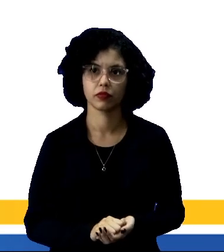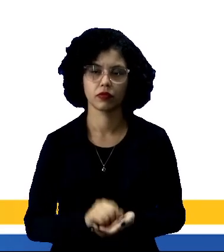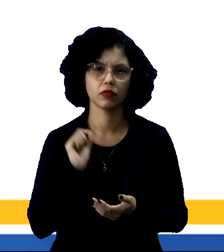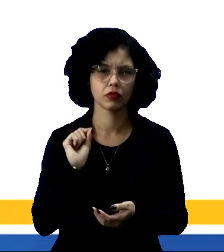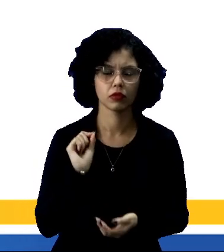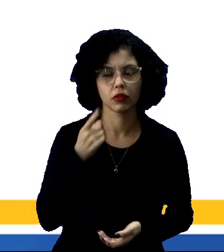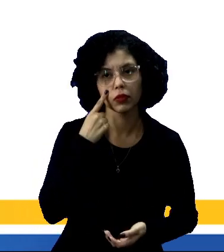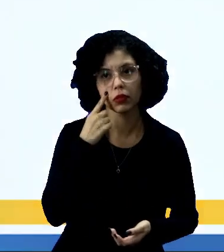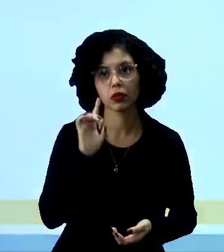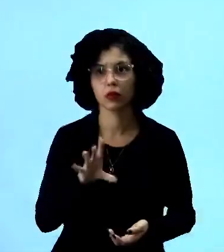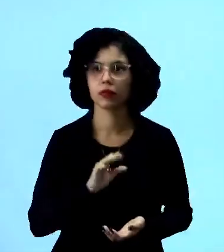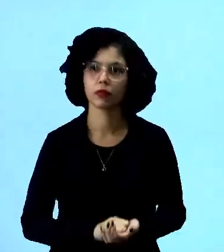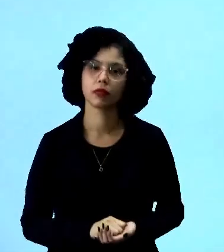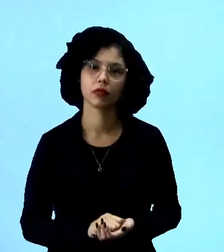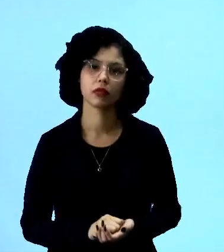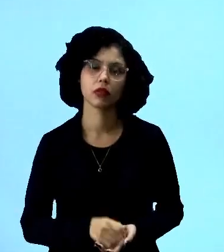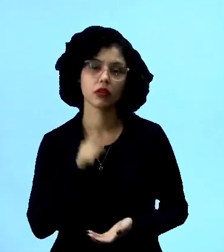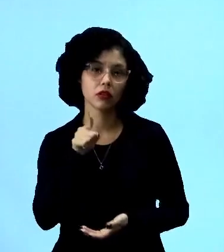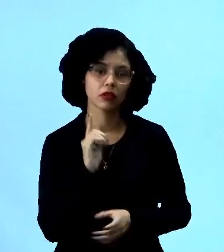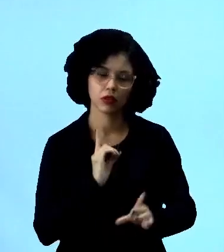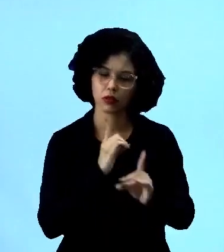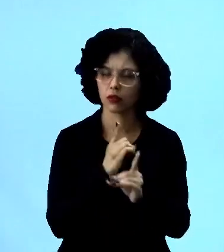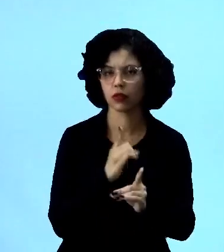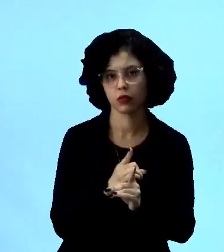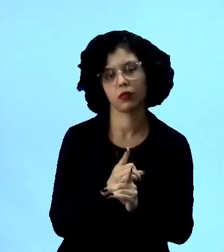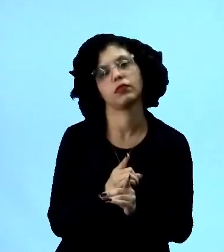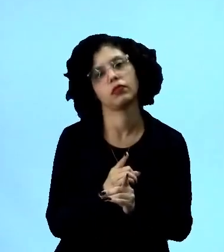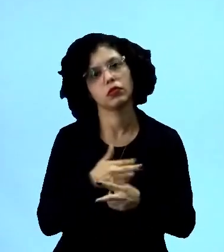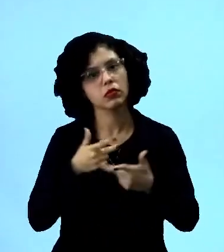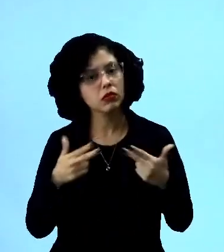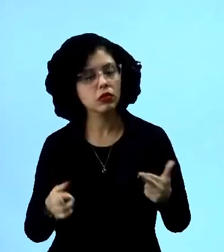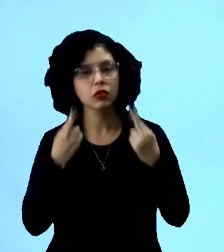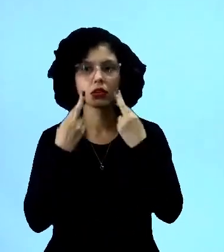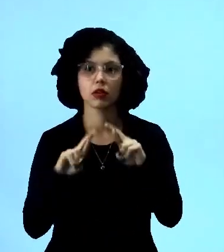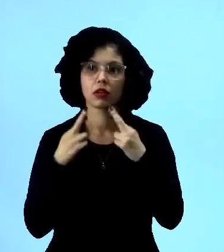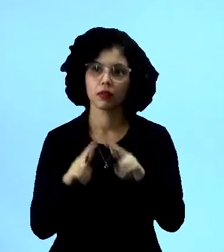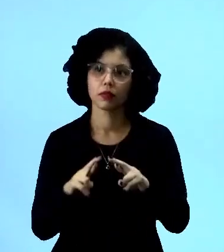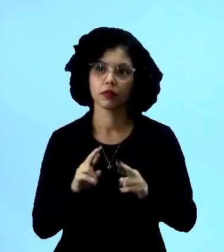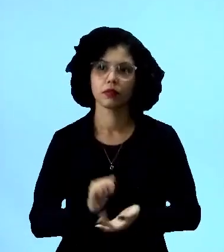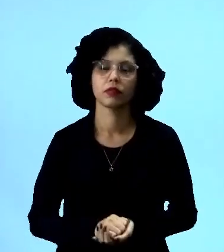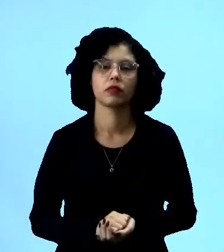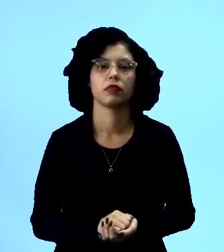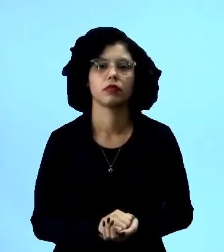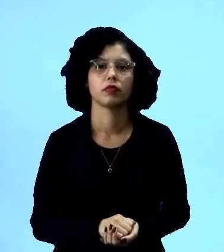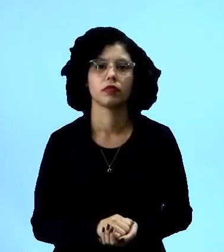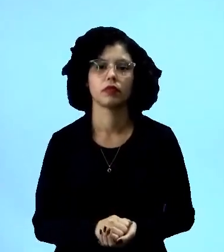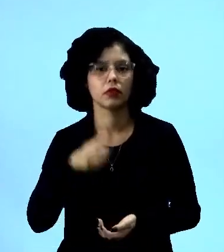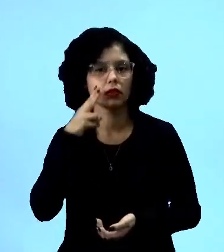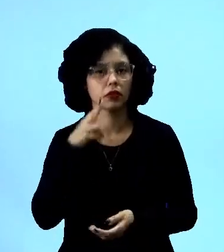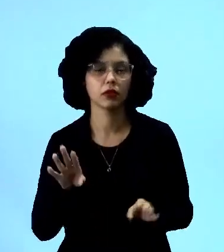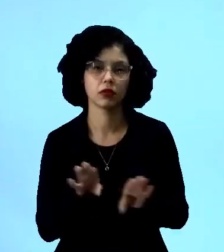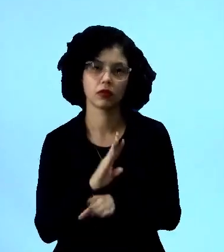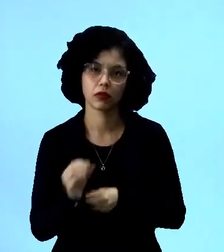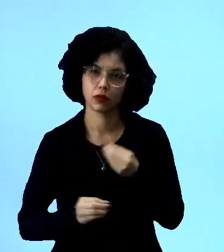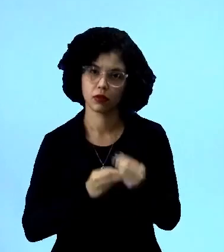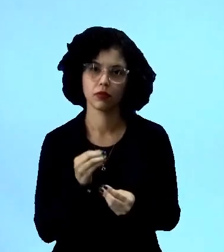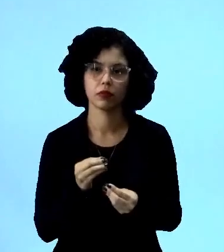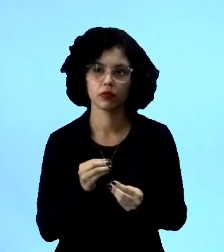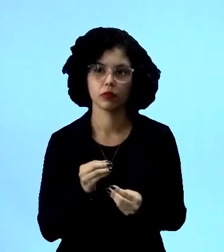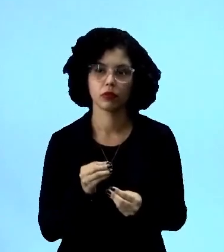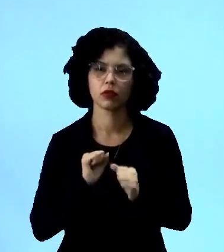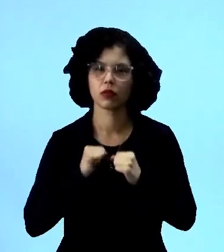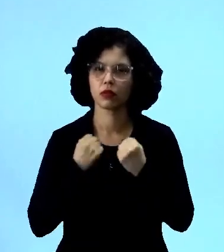só, gente, você identificar o objeto reclamado e verificar como